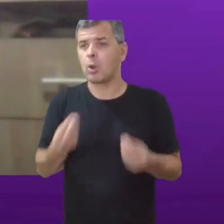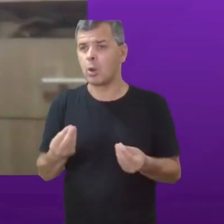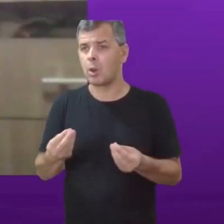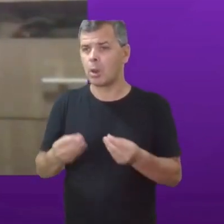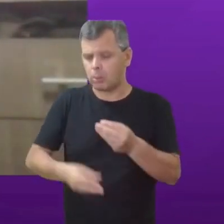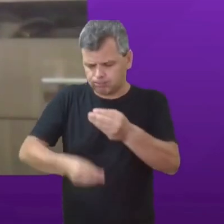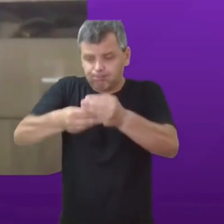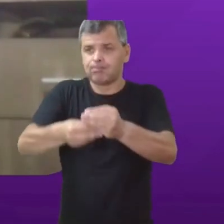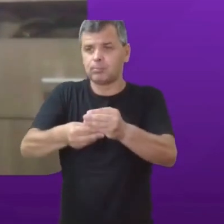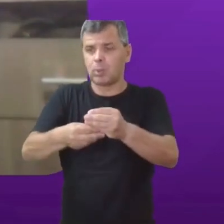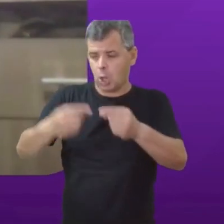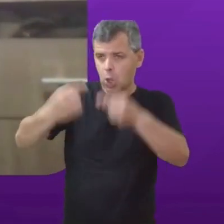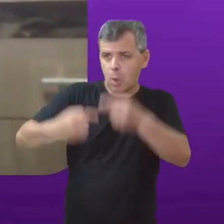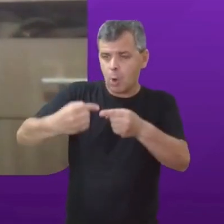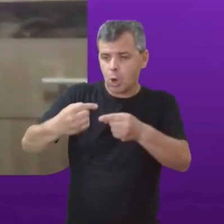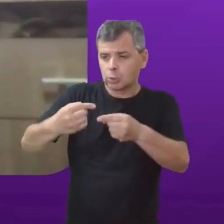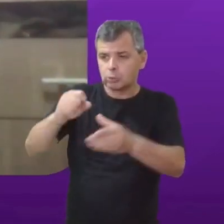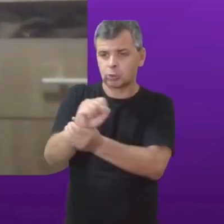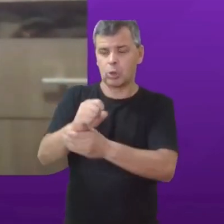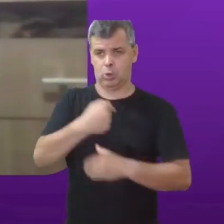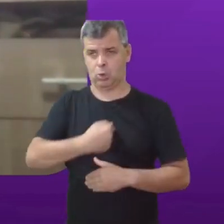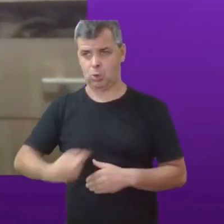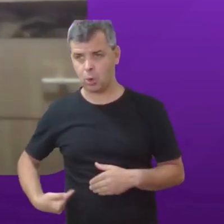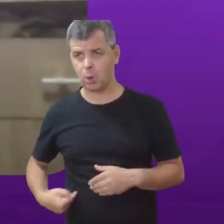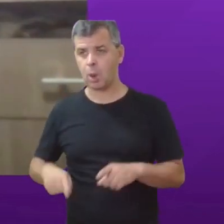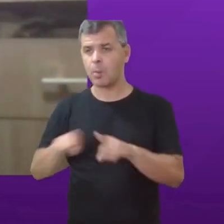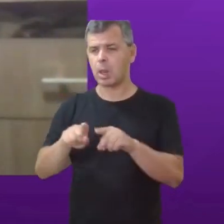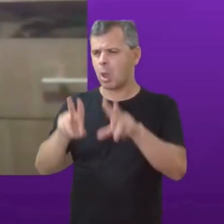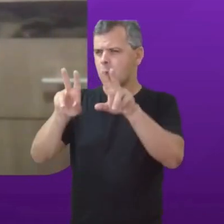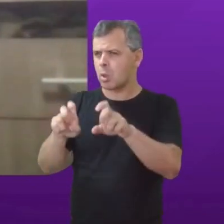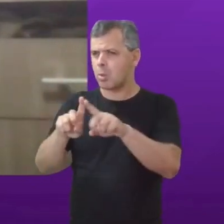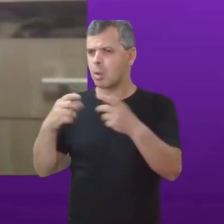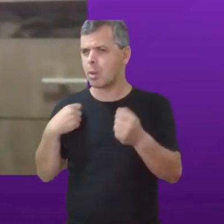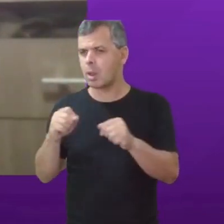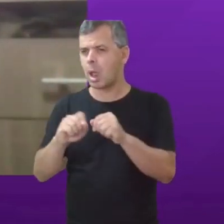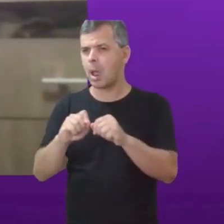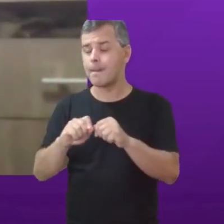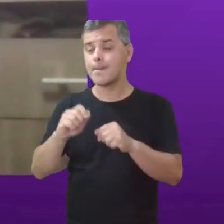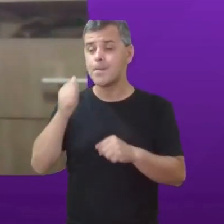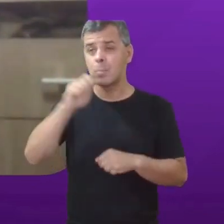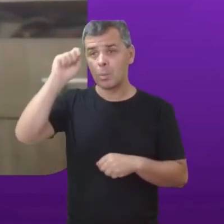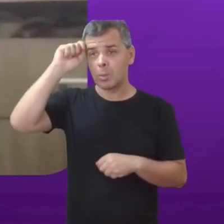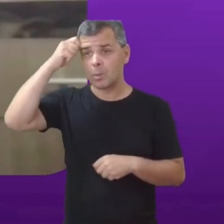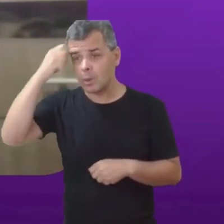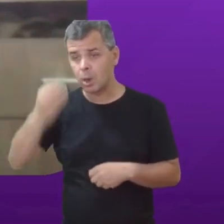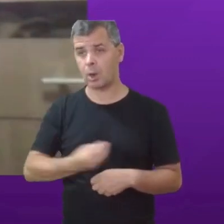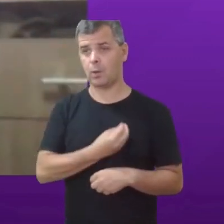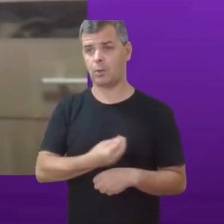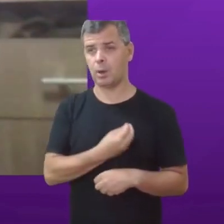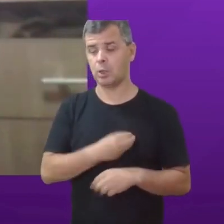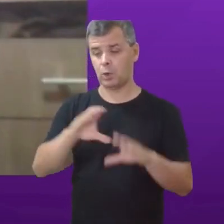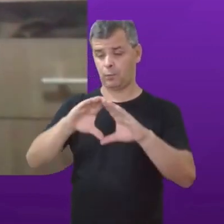insere diretamente no debate sobre segurança pública. Porque se eu estou falando que a luta de mulheres negras é pela sobrevivência de